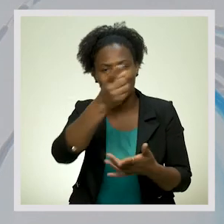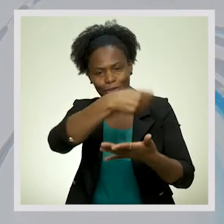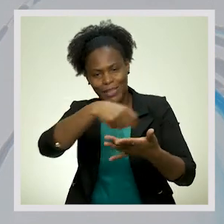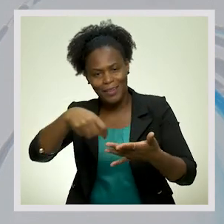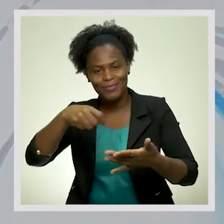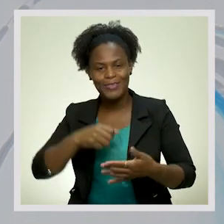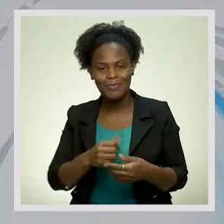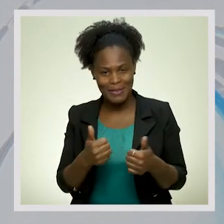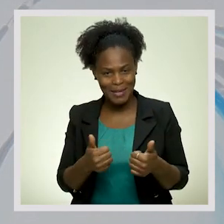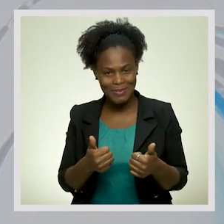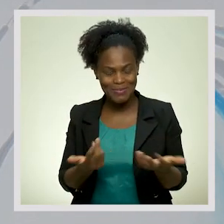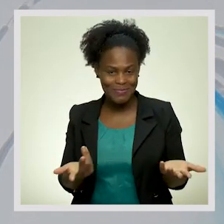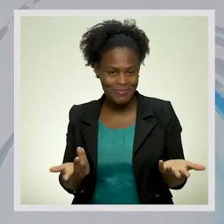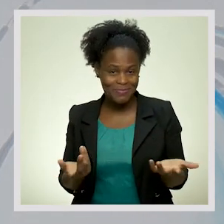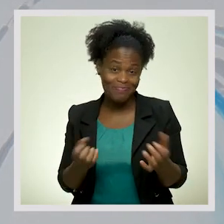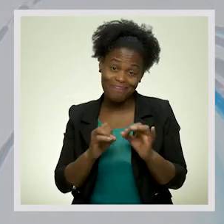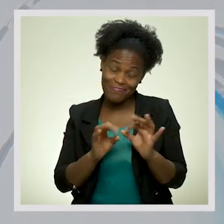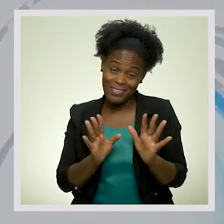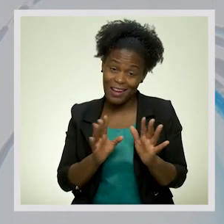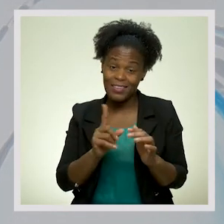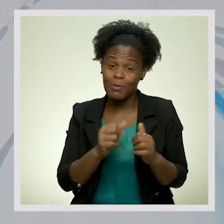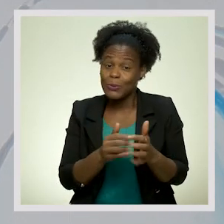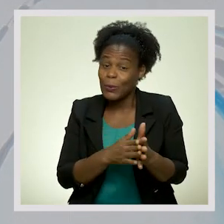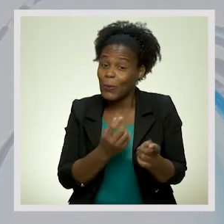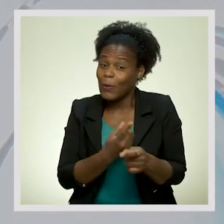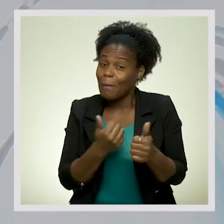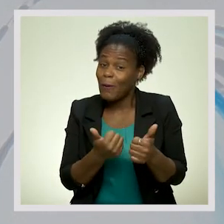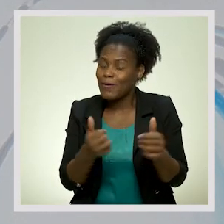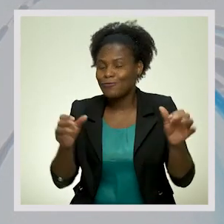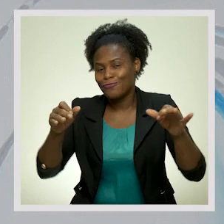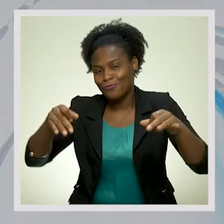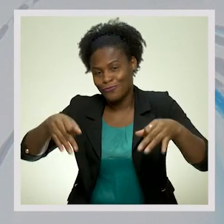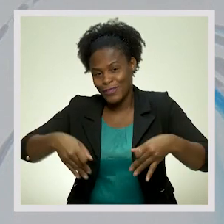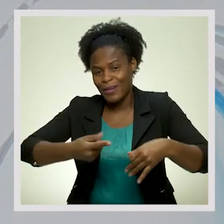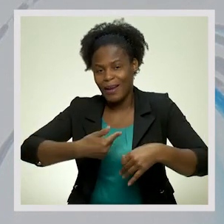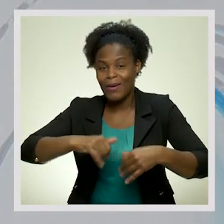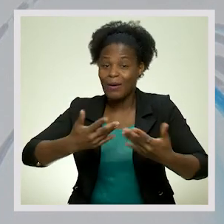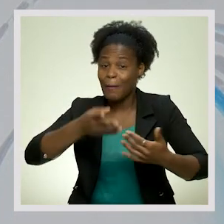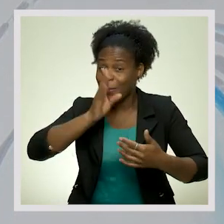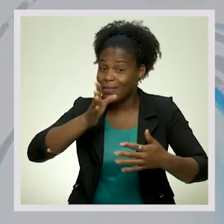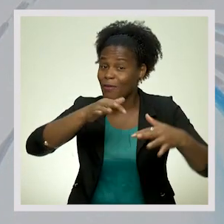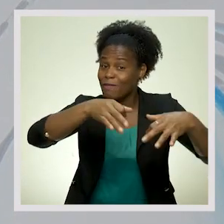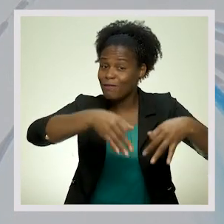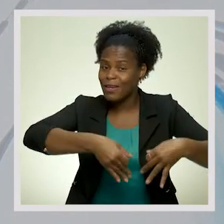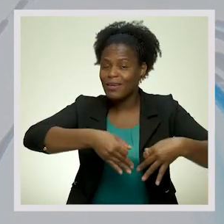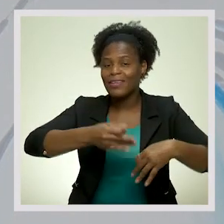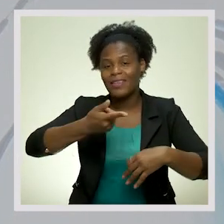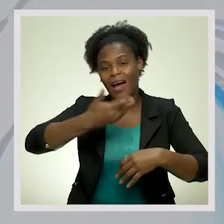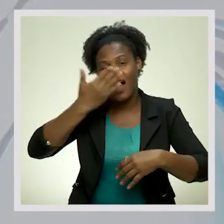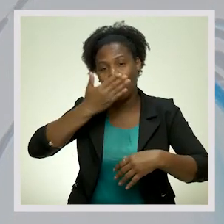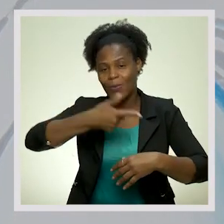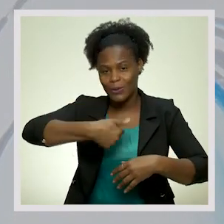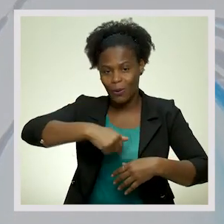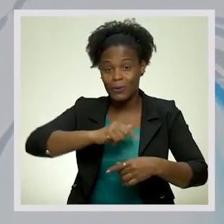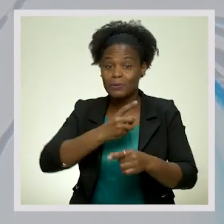certo? E, claro, tudo que é bom termina. E já estamos praticamente no final da nossa